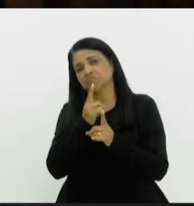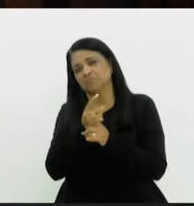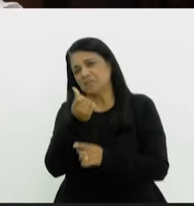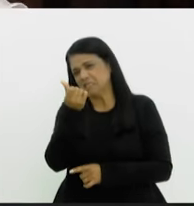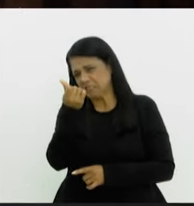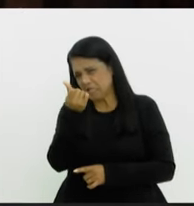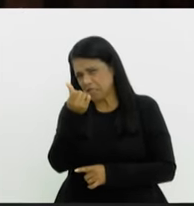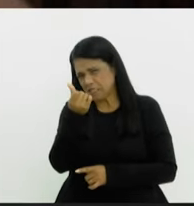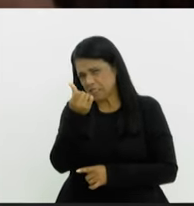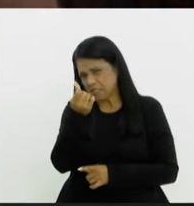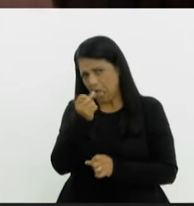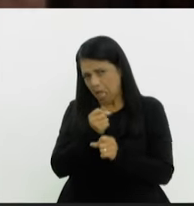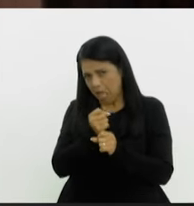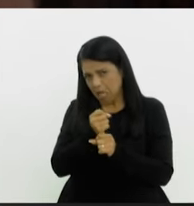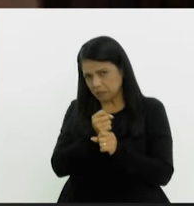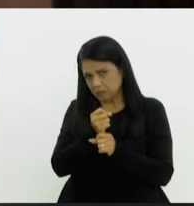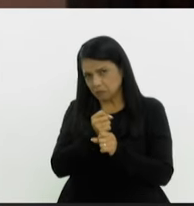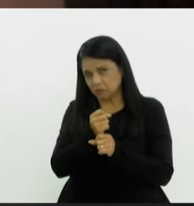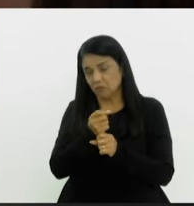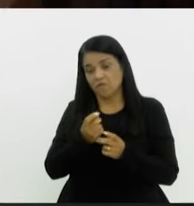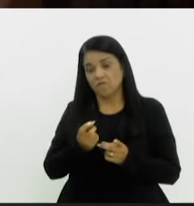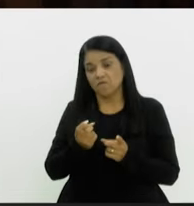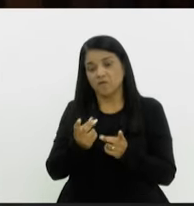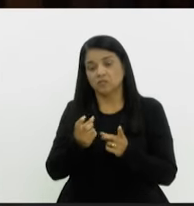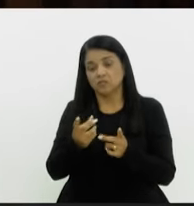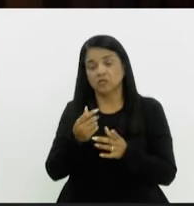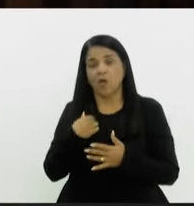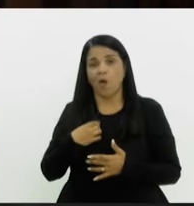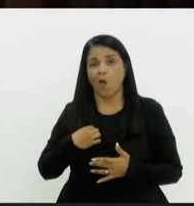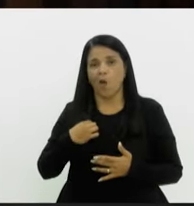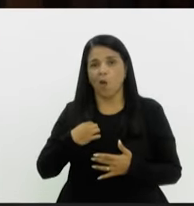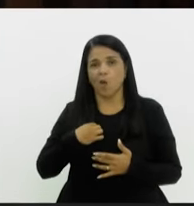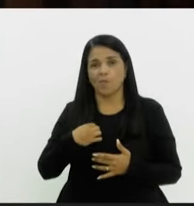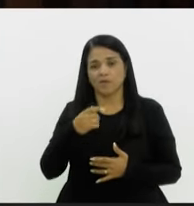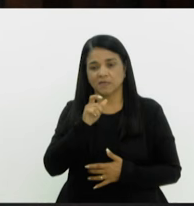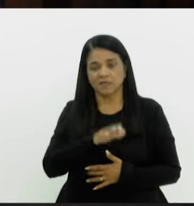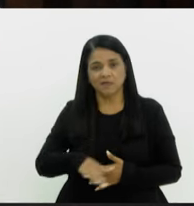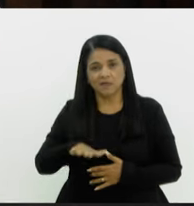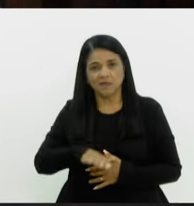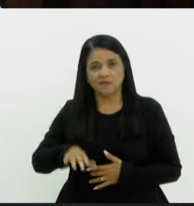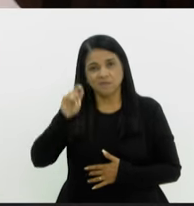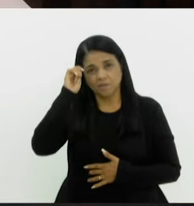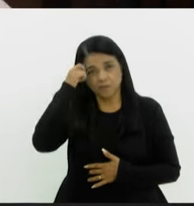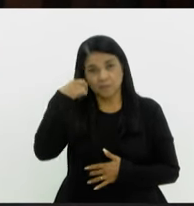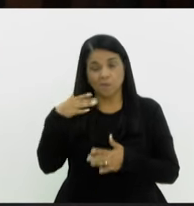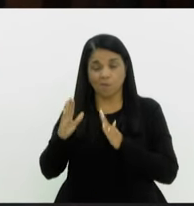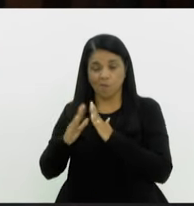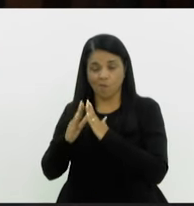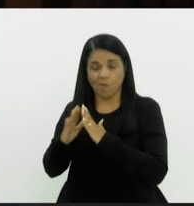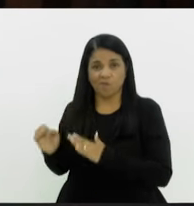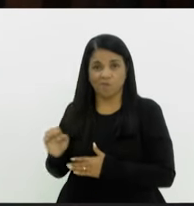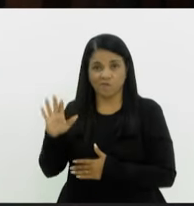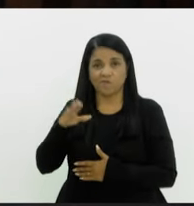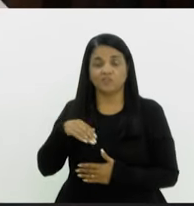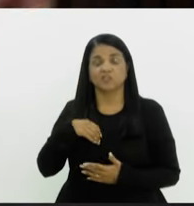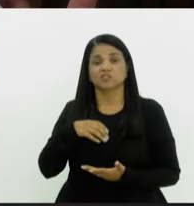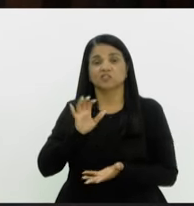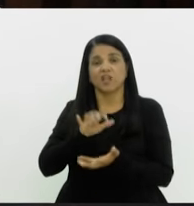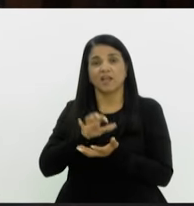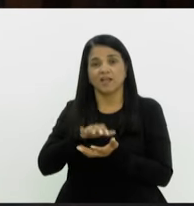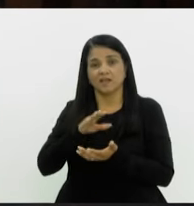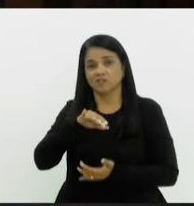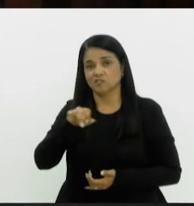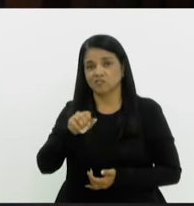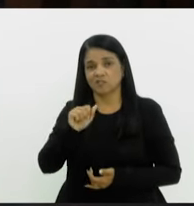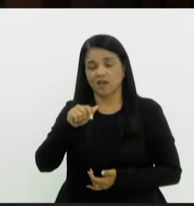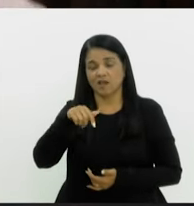cali a menina que mais vendia roupa para criança negra ela morava na favela do jacarezinho e as pessoas falavam assim Bené Mas aonde